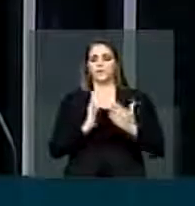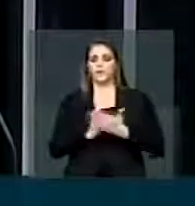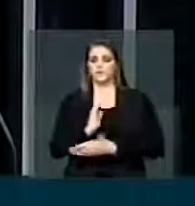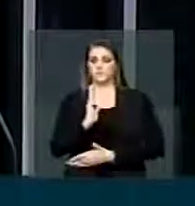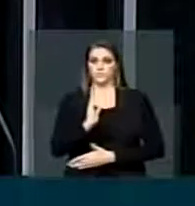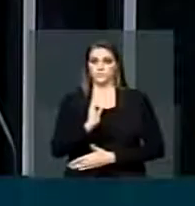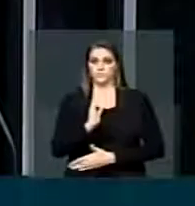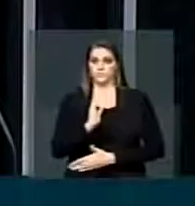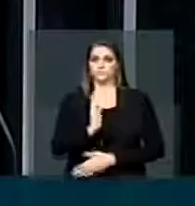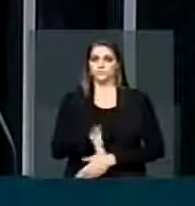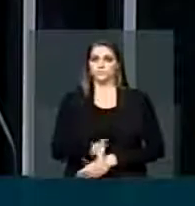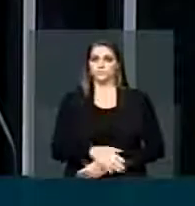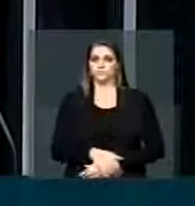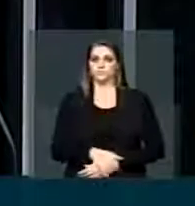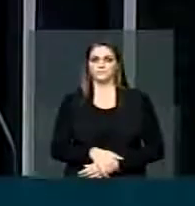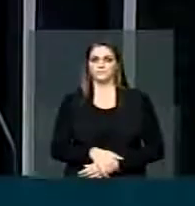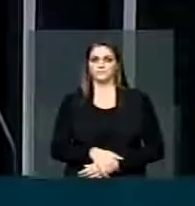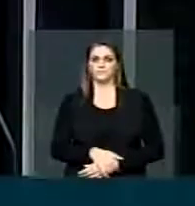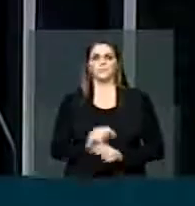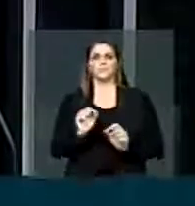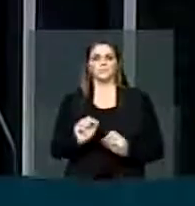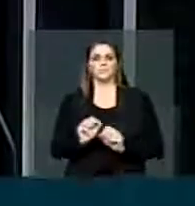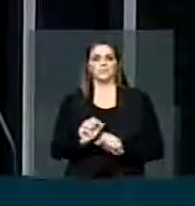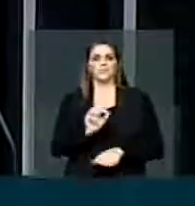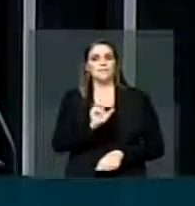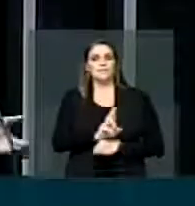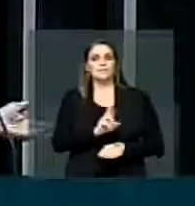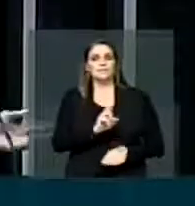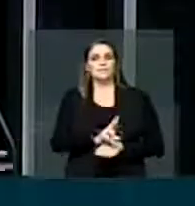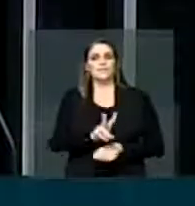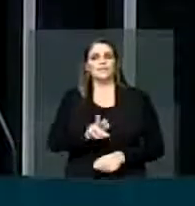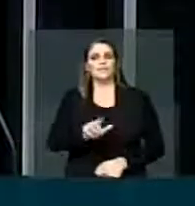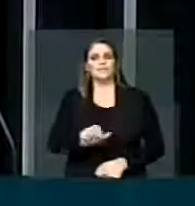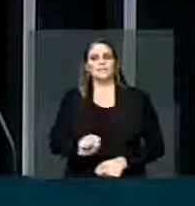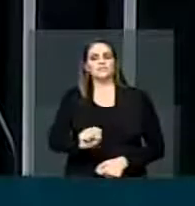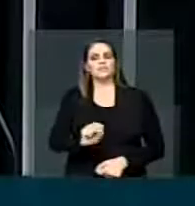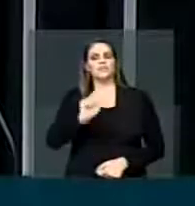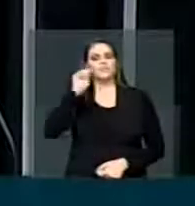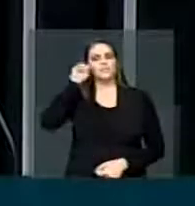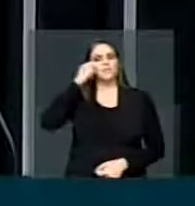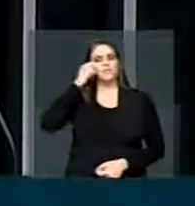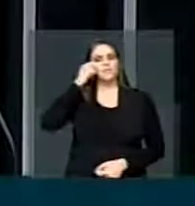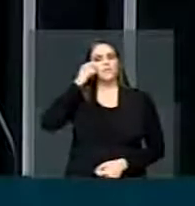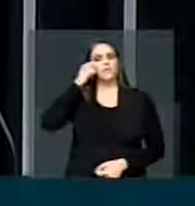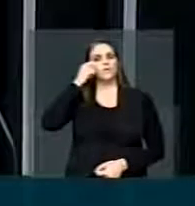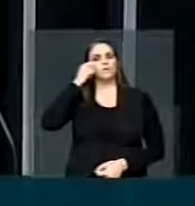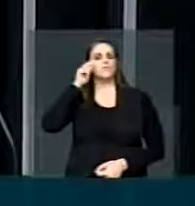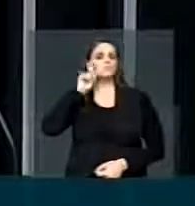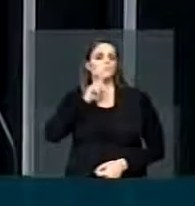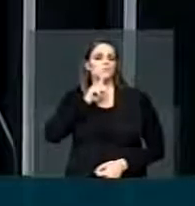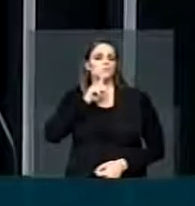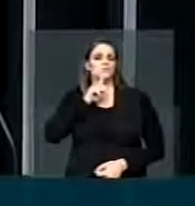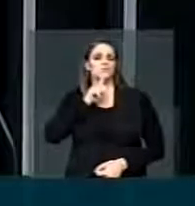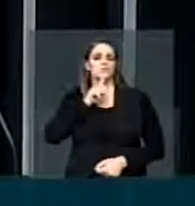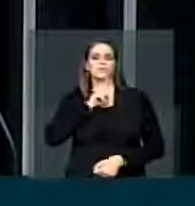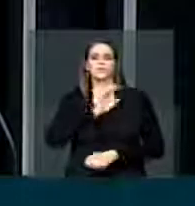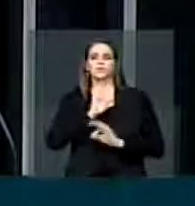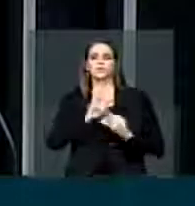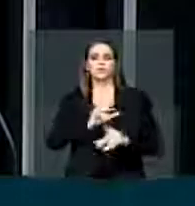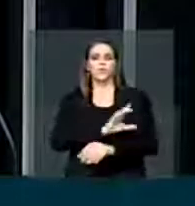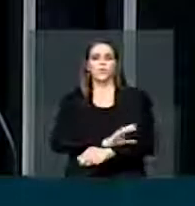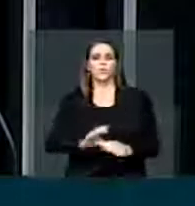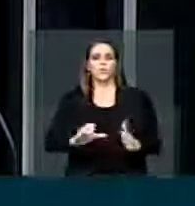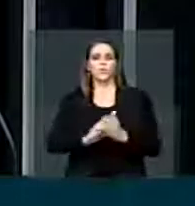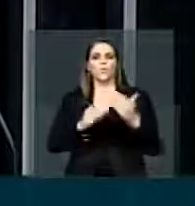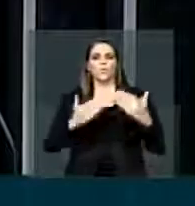aprovou a reserva de vagas para o concurso público para os negros e pardos, concursos públicos